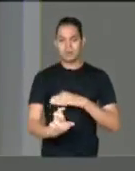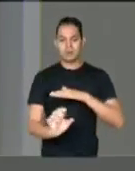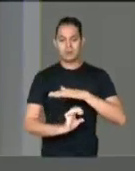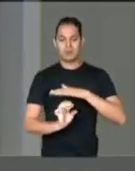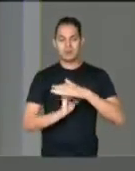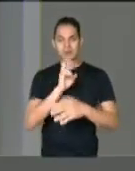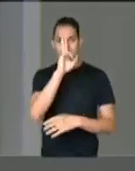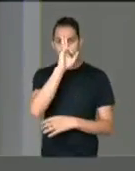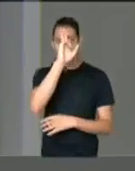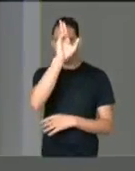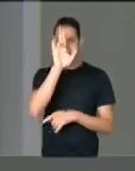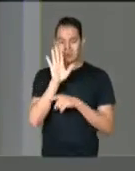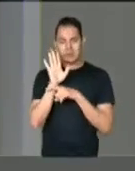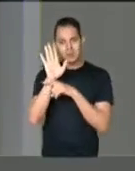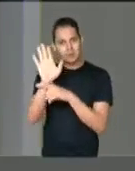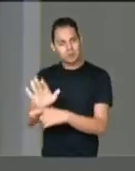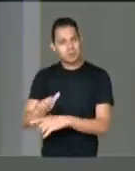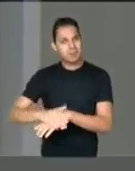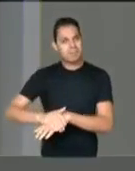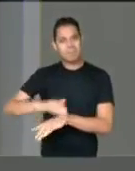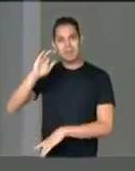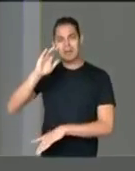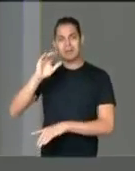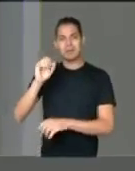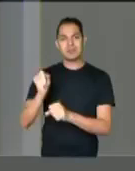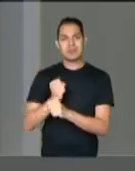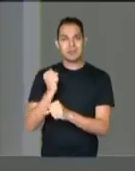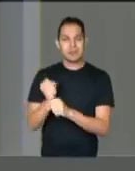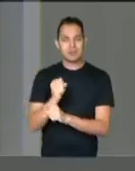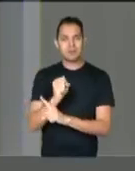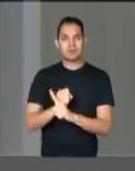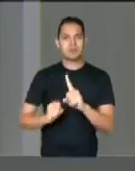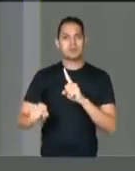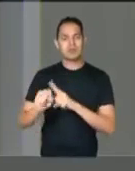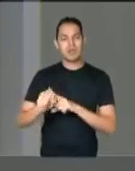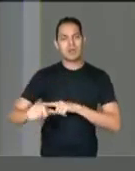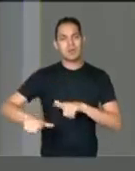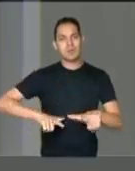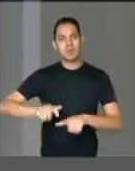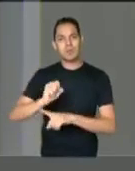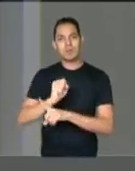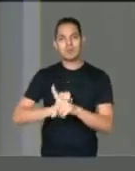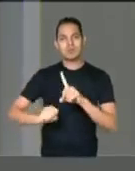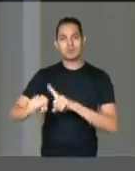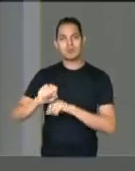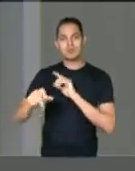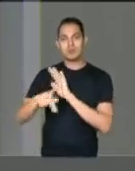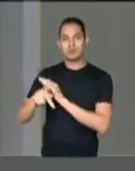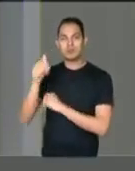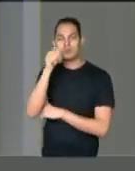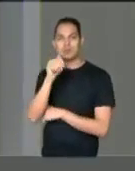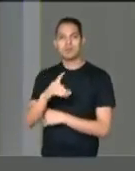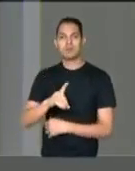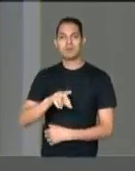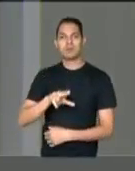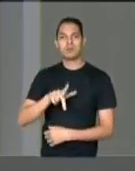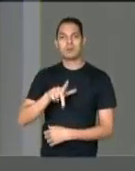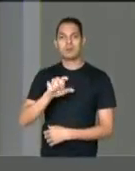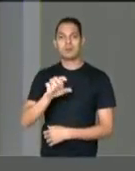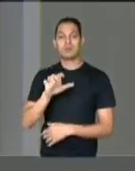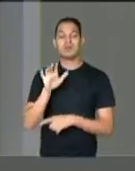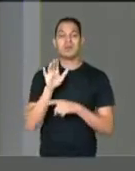que mais ajudou nas obras sociais da Irmã Dulce. A Santa Dulce dos